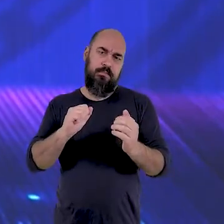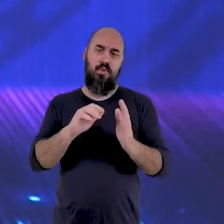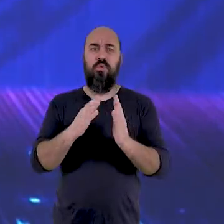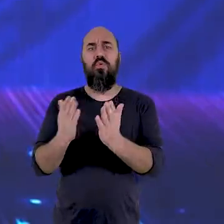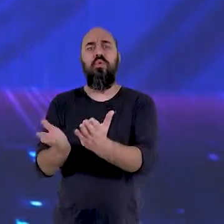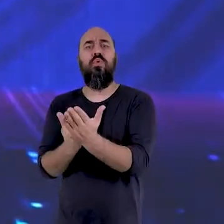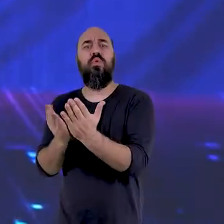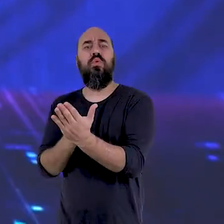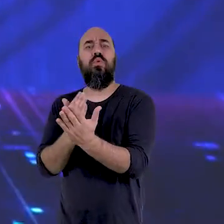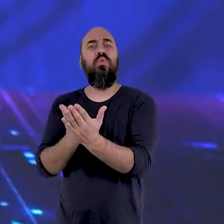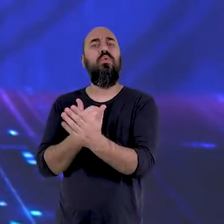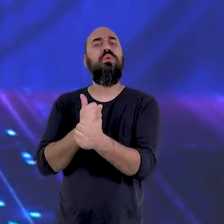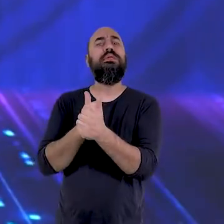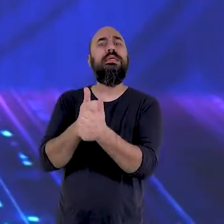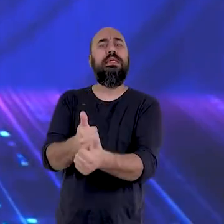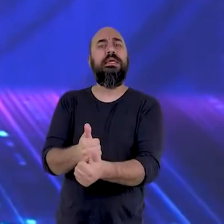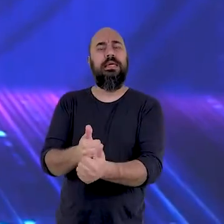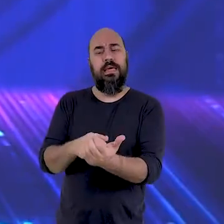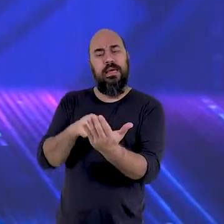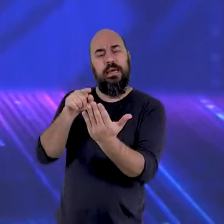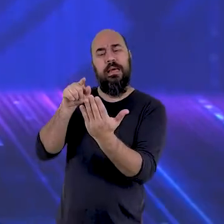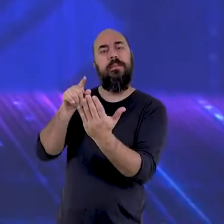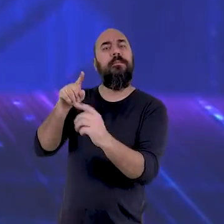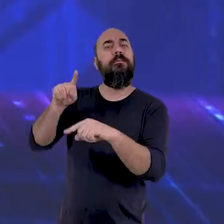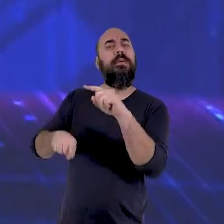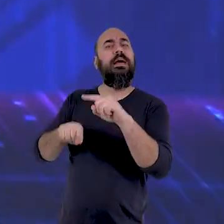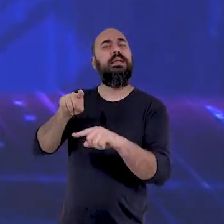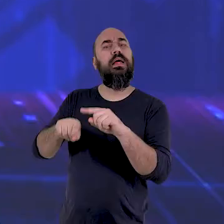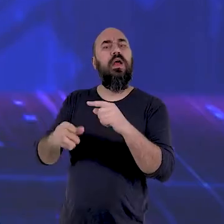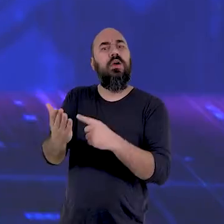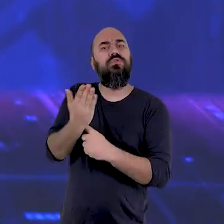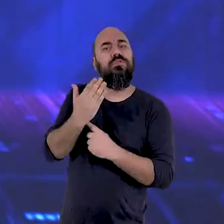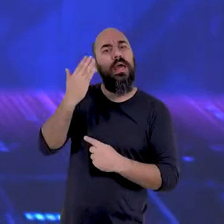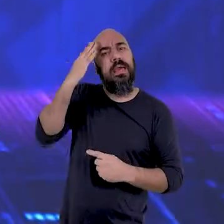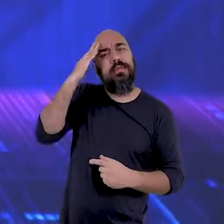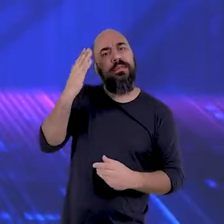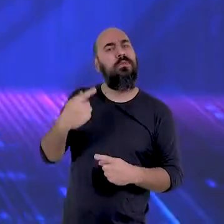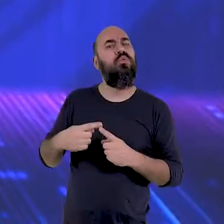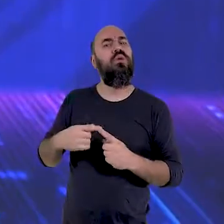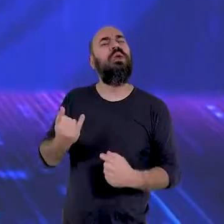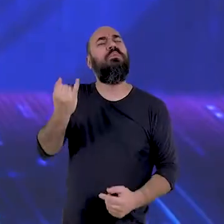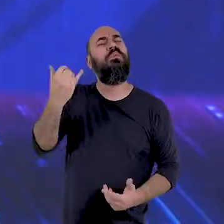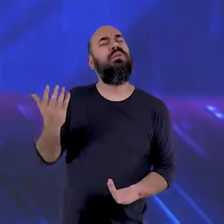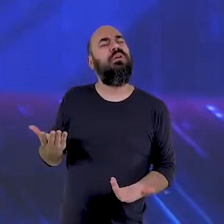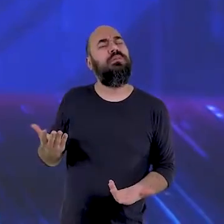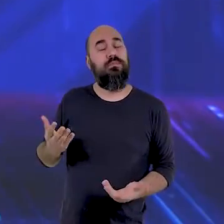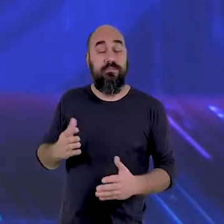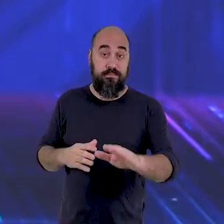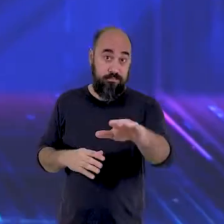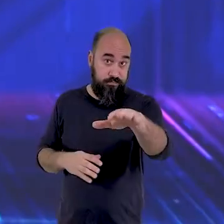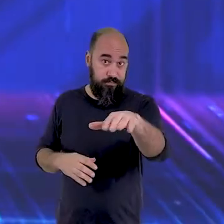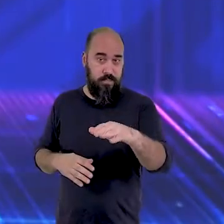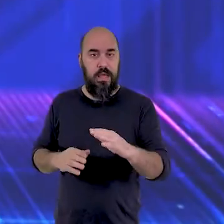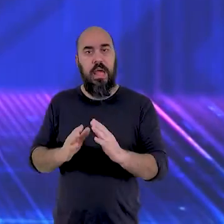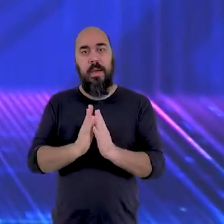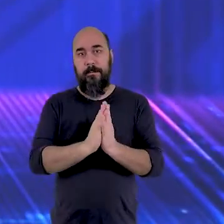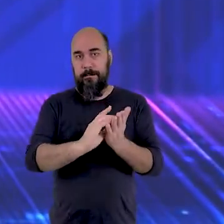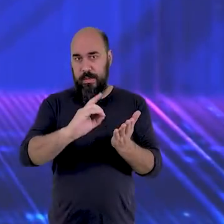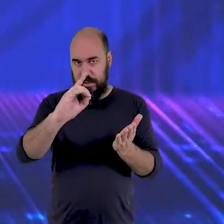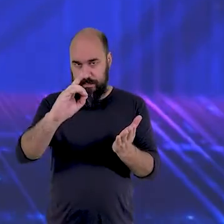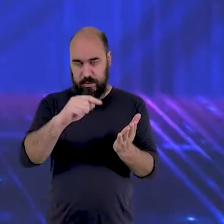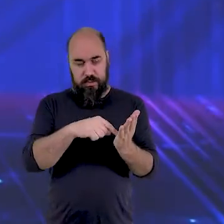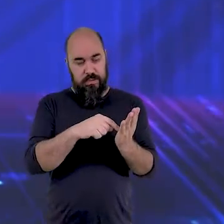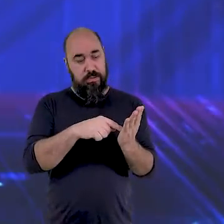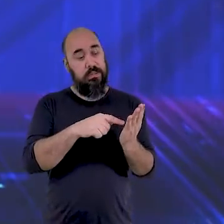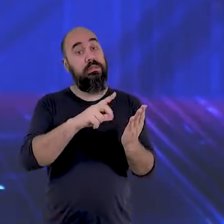de estudo bíblico? Por que é importante ter um material que te ajude a entender a Bíblia? Porque o livro sagrado não foi escrito em